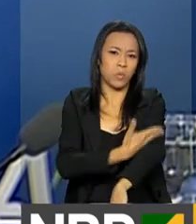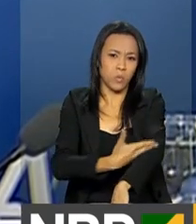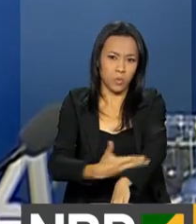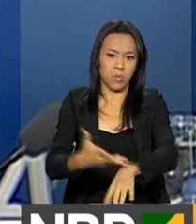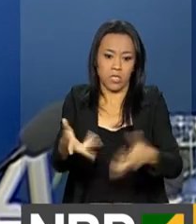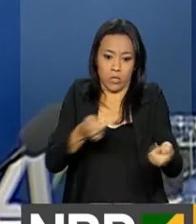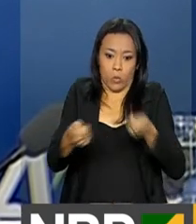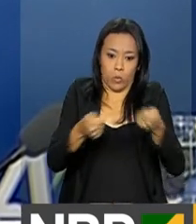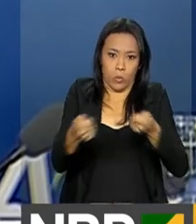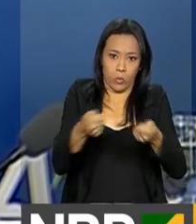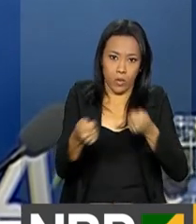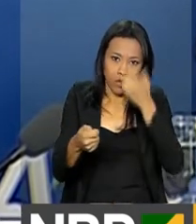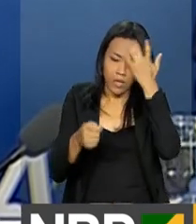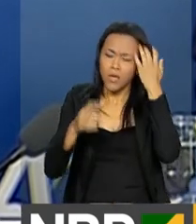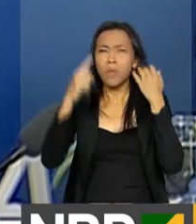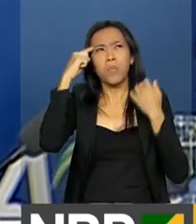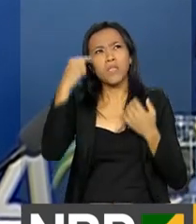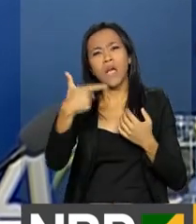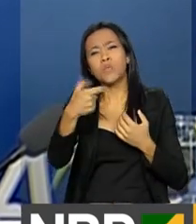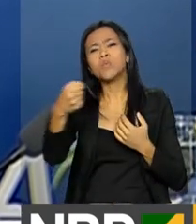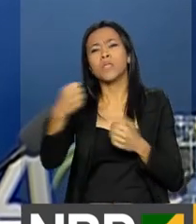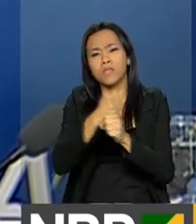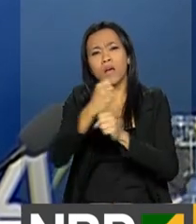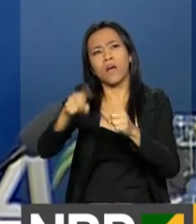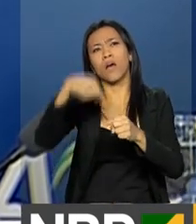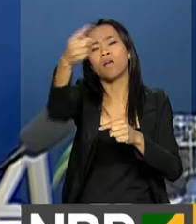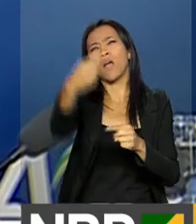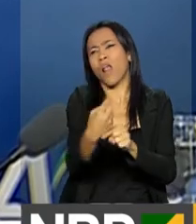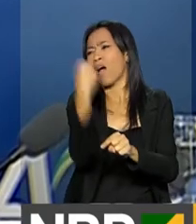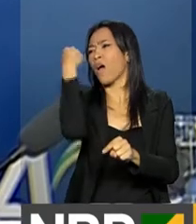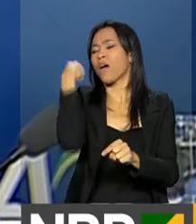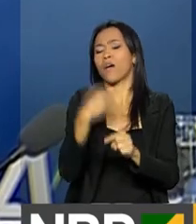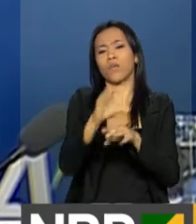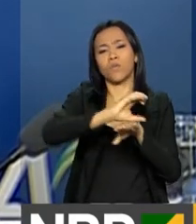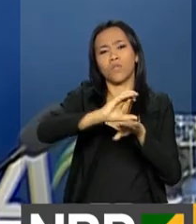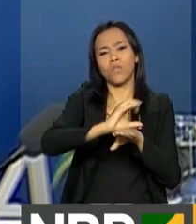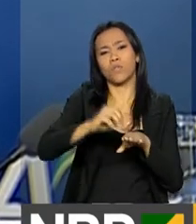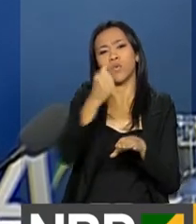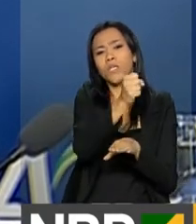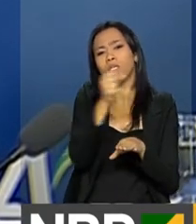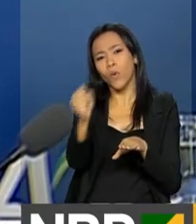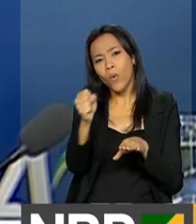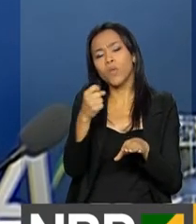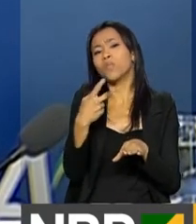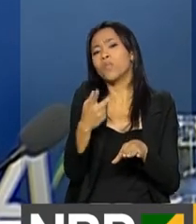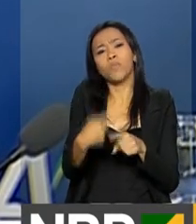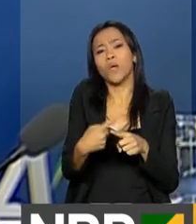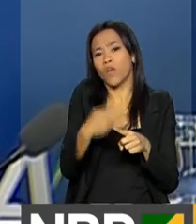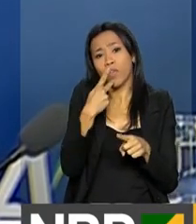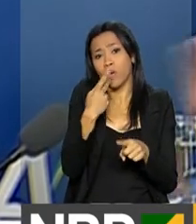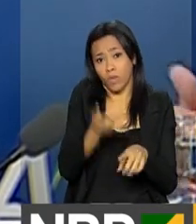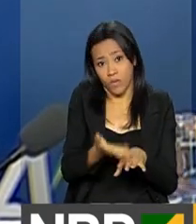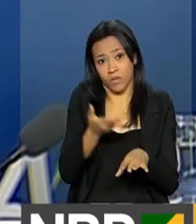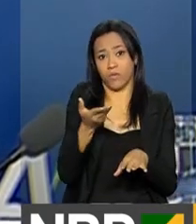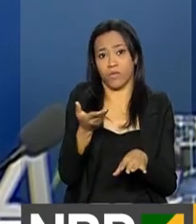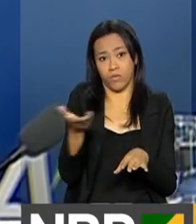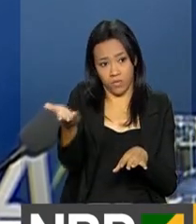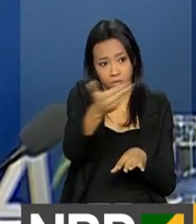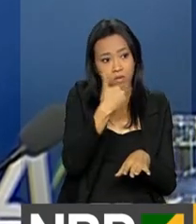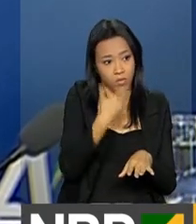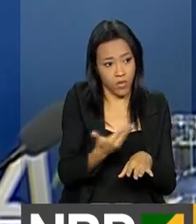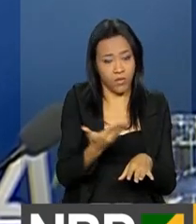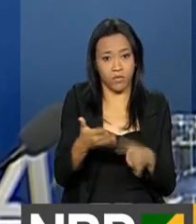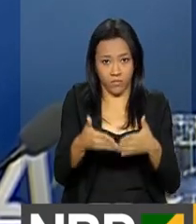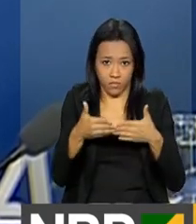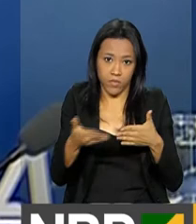200 anos as pessoas possam dizer: olha aqui, a Constituição de 5 de outubro de 88, etc., né? Por que é que eu digo isso aos senhores? Me peço licença